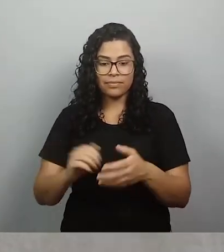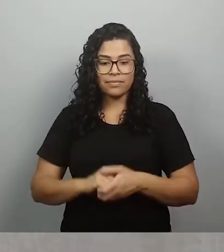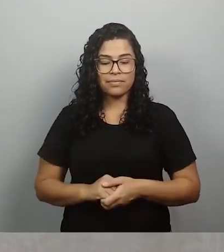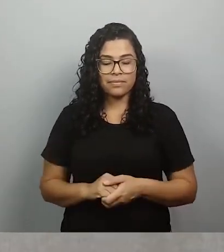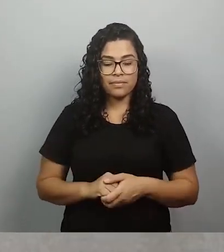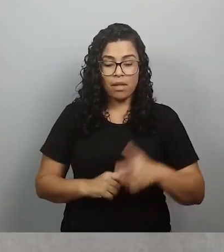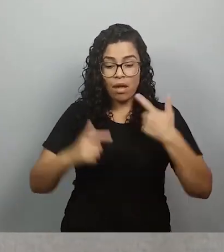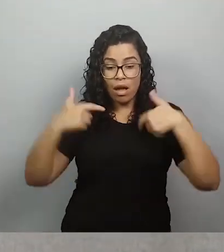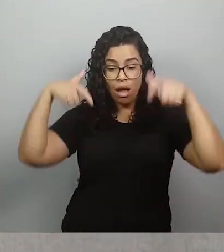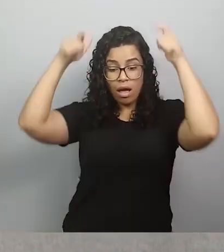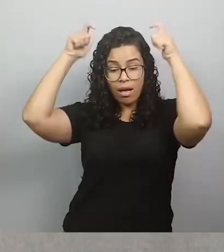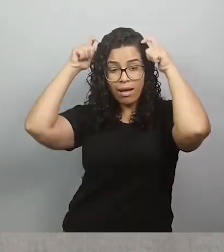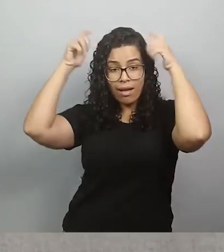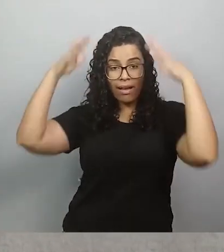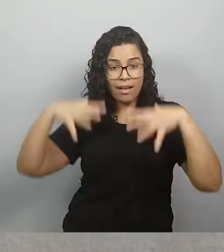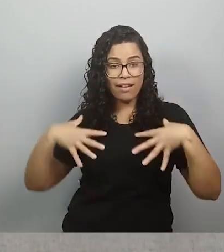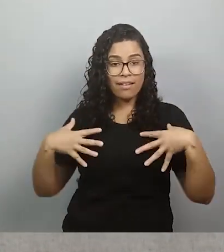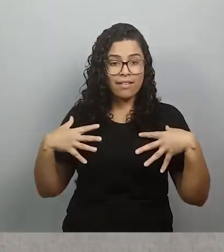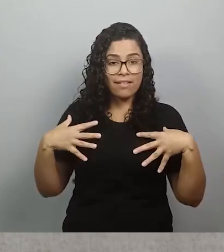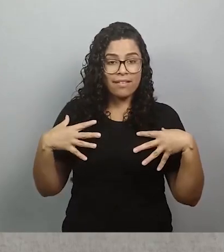A Princesa